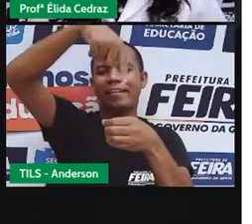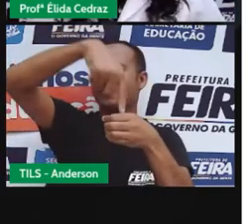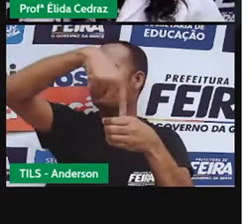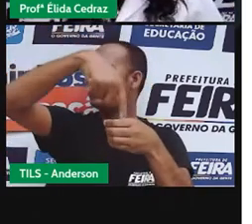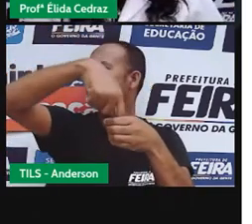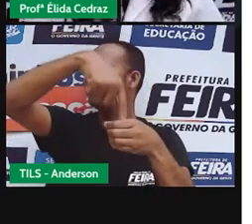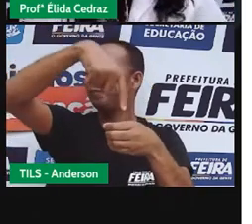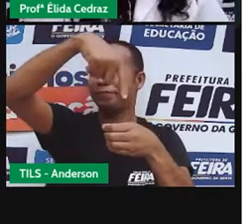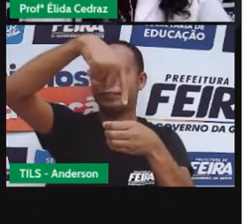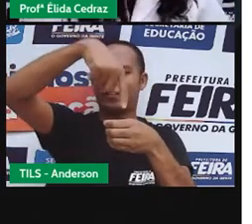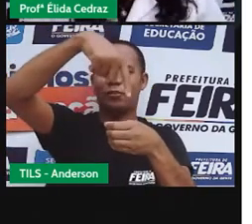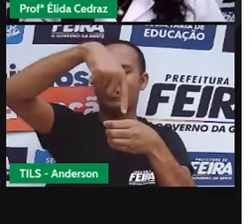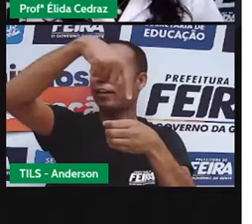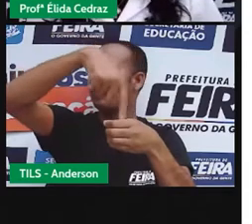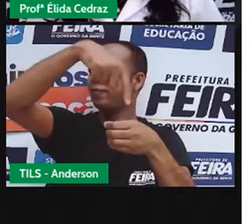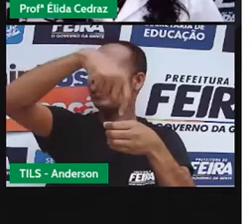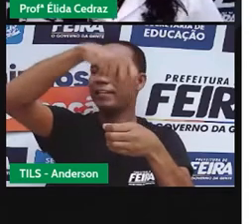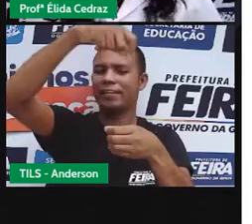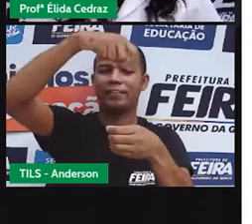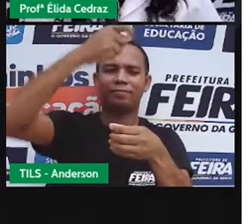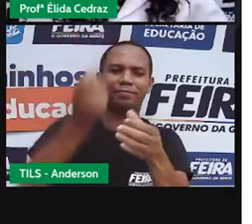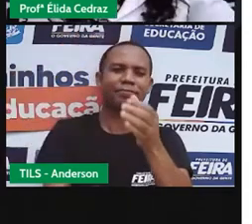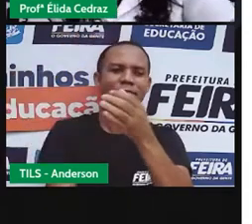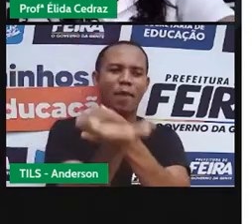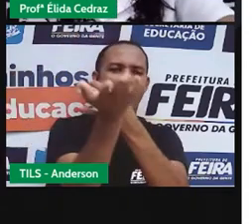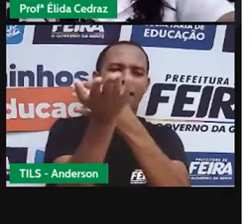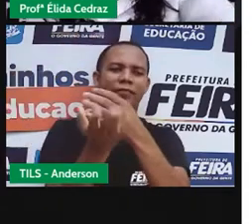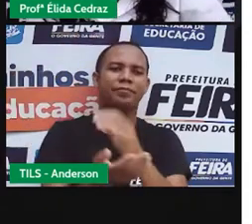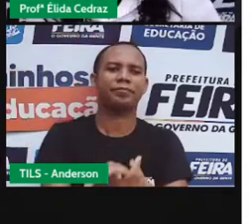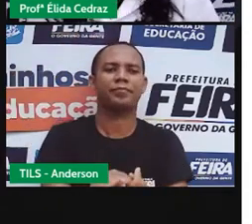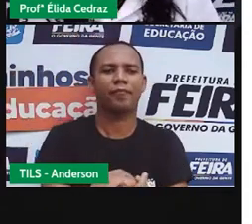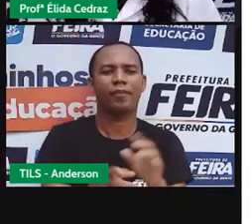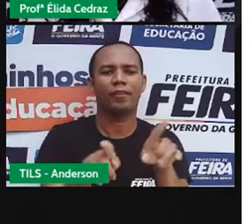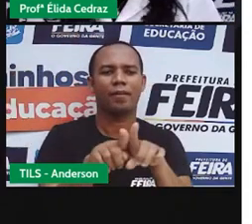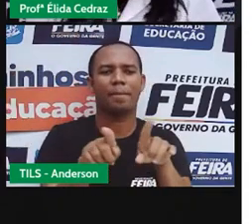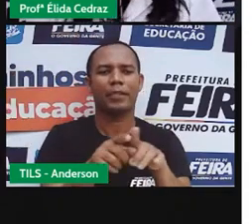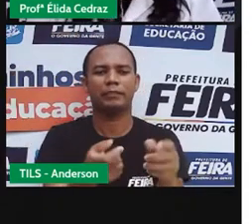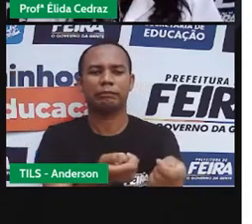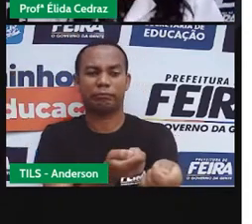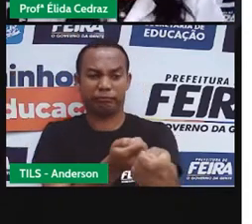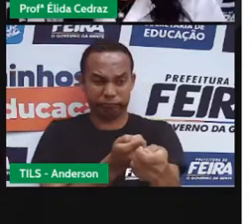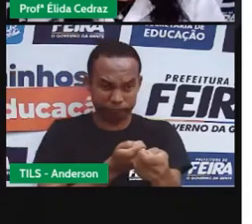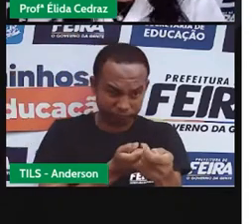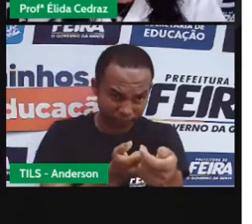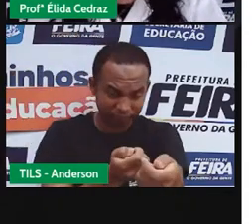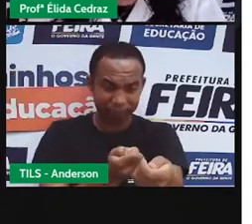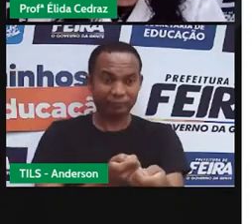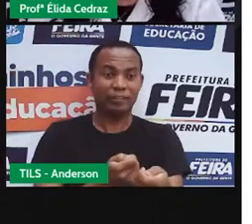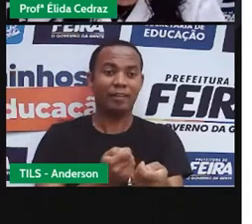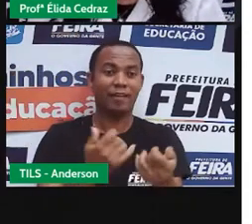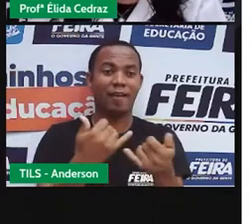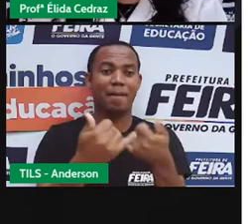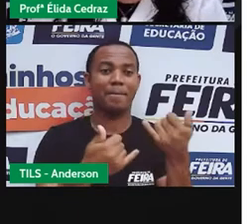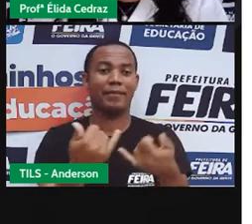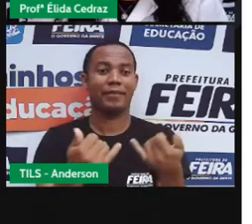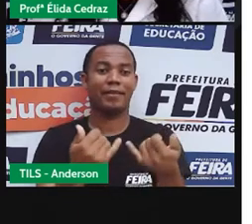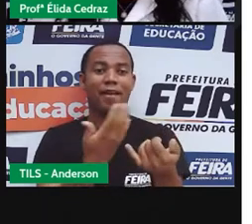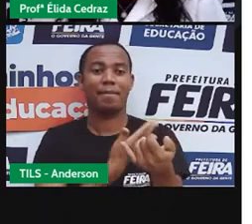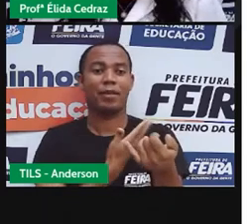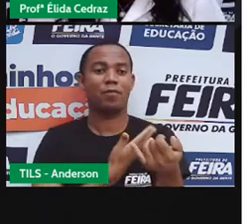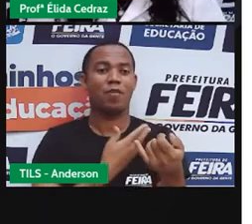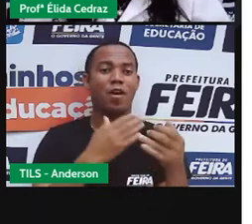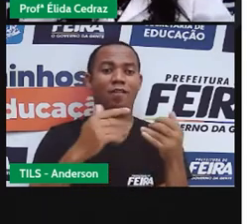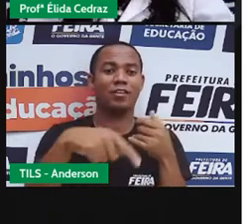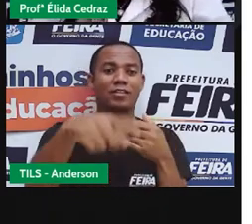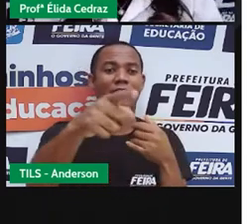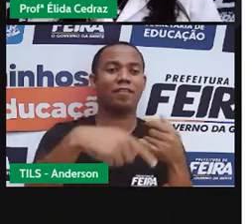cabo de guerra? Cabo de guerra, a gente juntava os meninos da rua toda para brincar com as cordas que o meu pai tinha na oficina